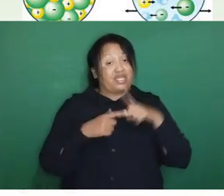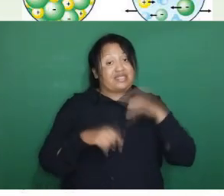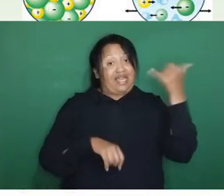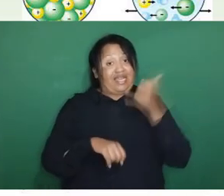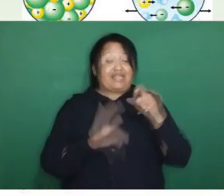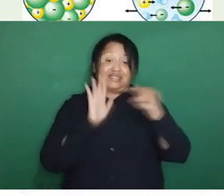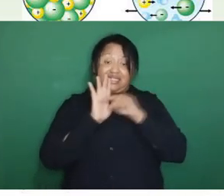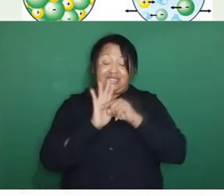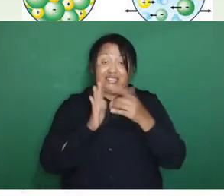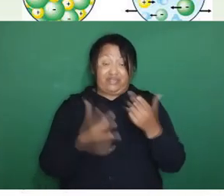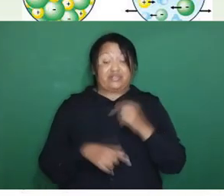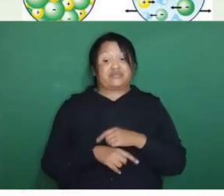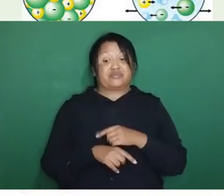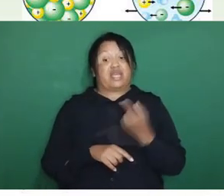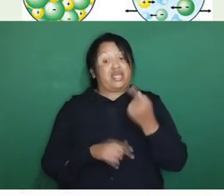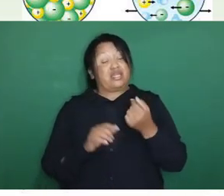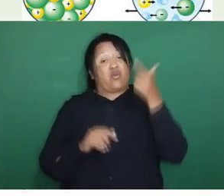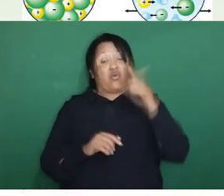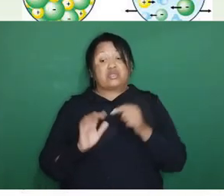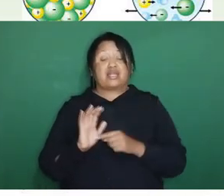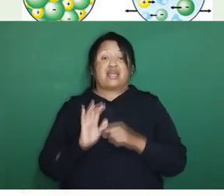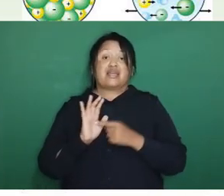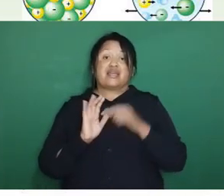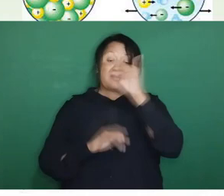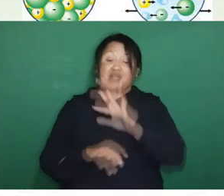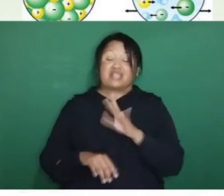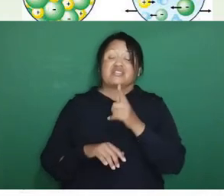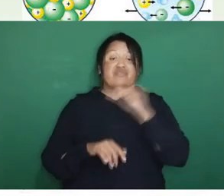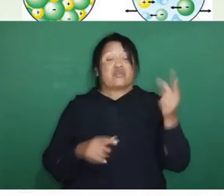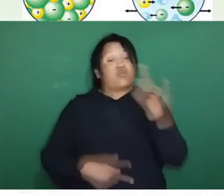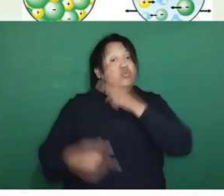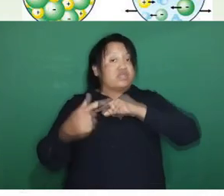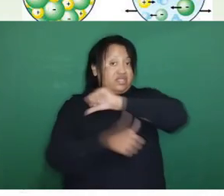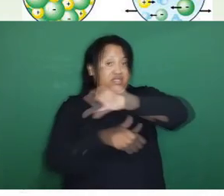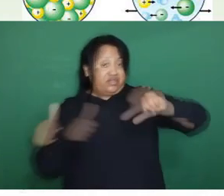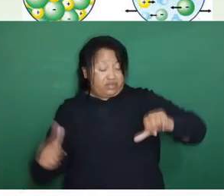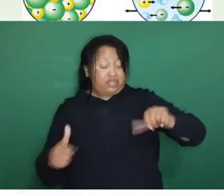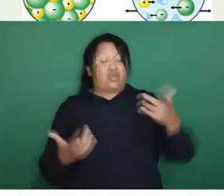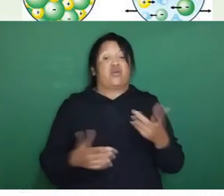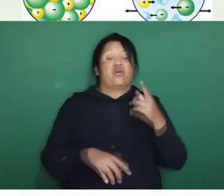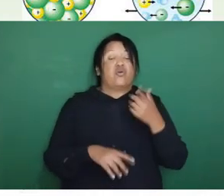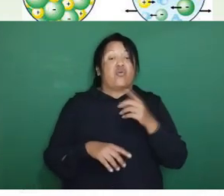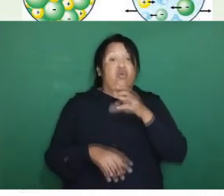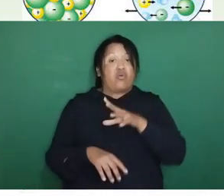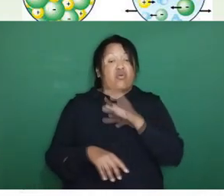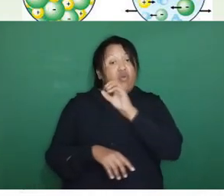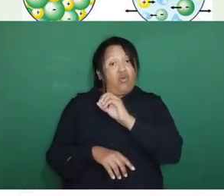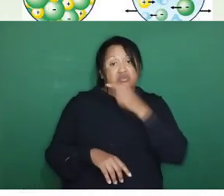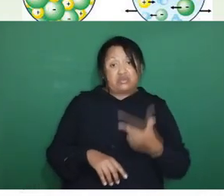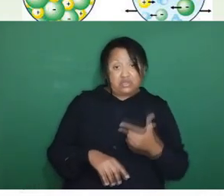e aqui o contrário vai acontecer com sódio né o oxigênio da água que tem a densidade